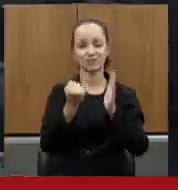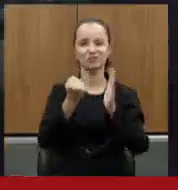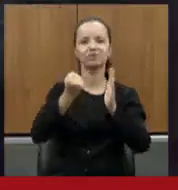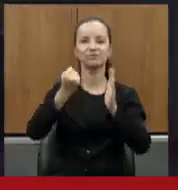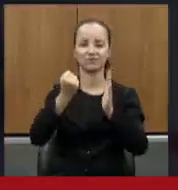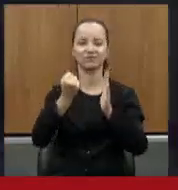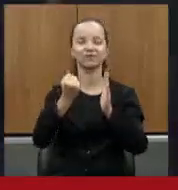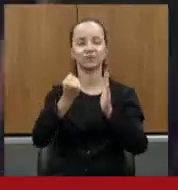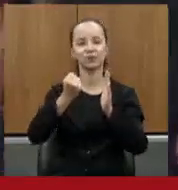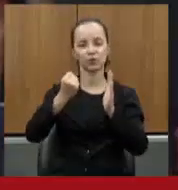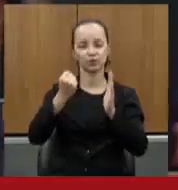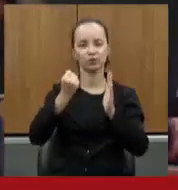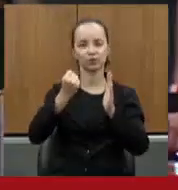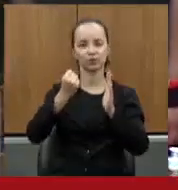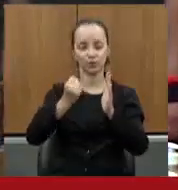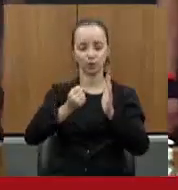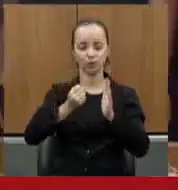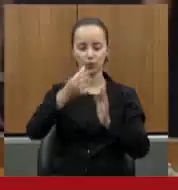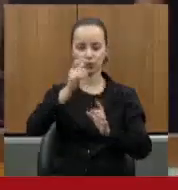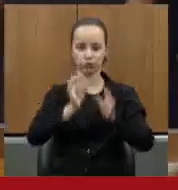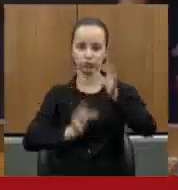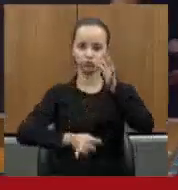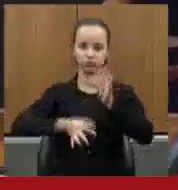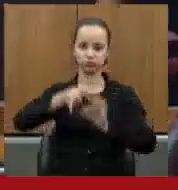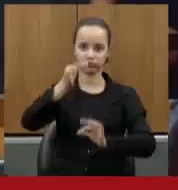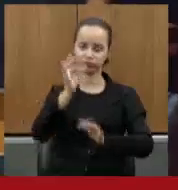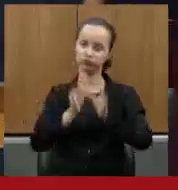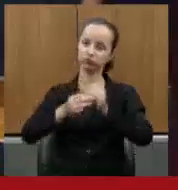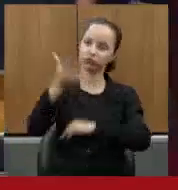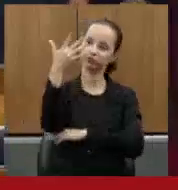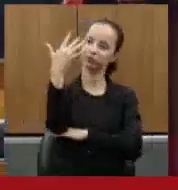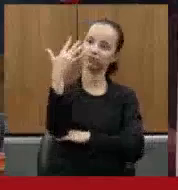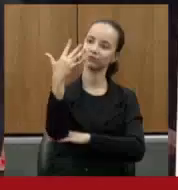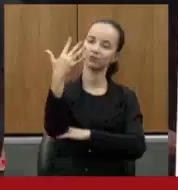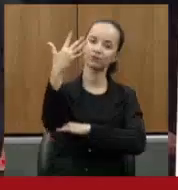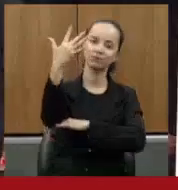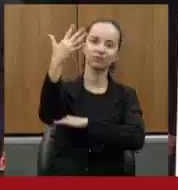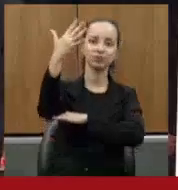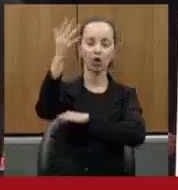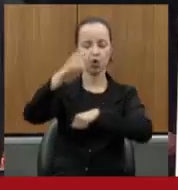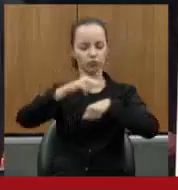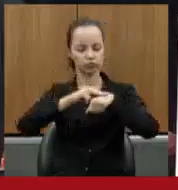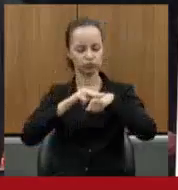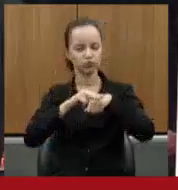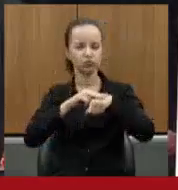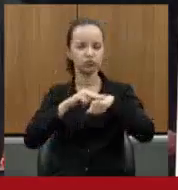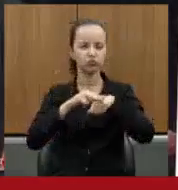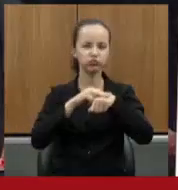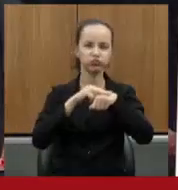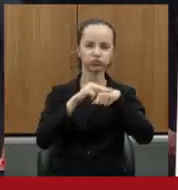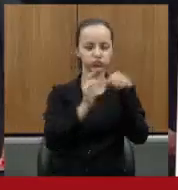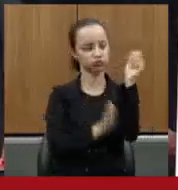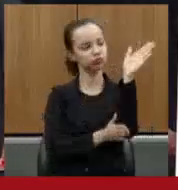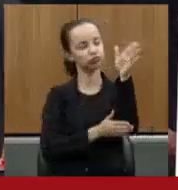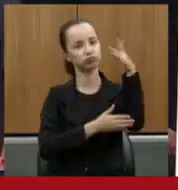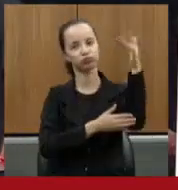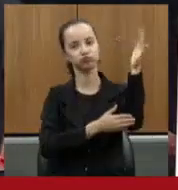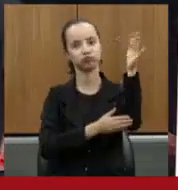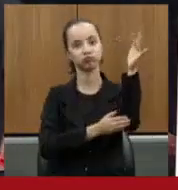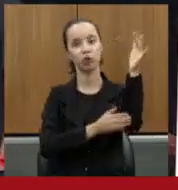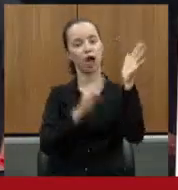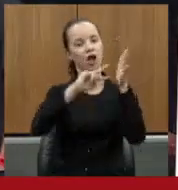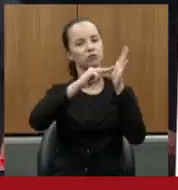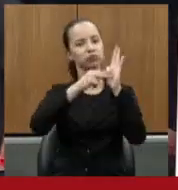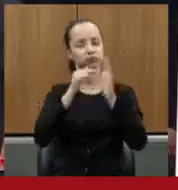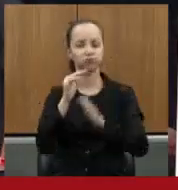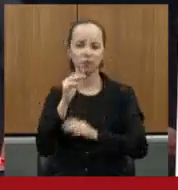o lábaro que ostentas estrelado. E diga o verde louro desta flâmula,